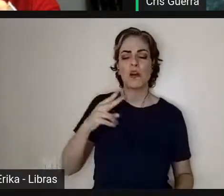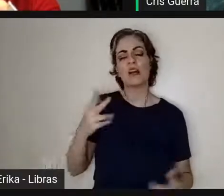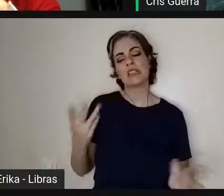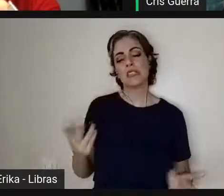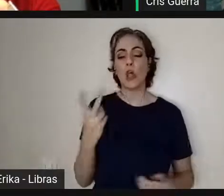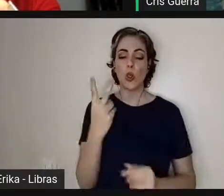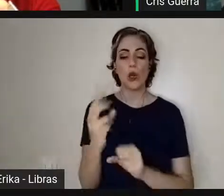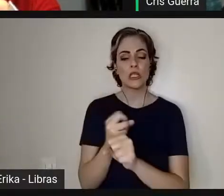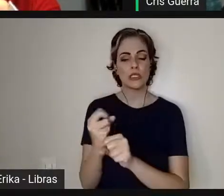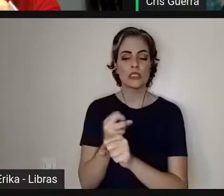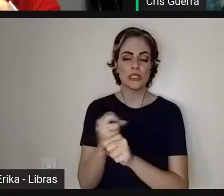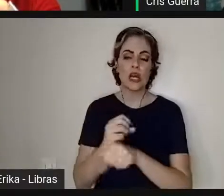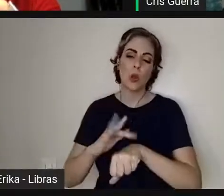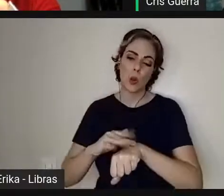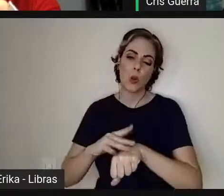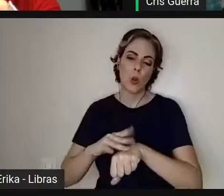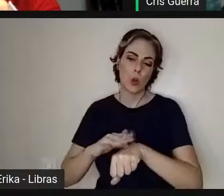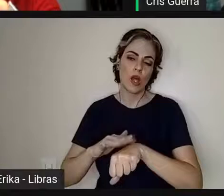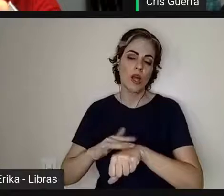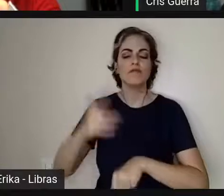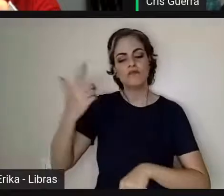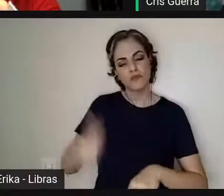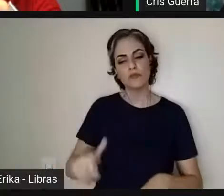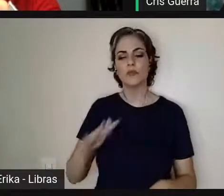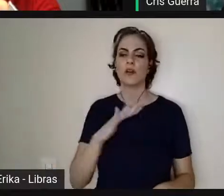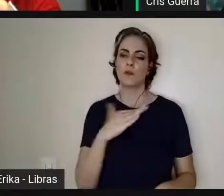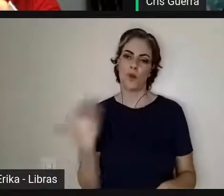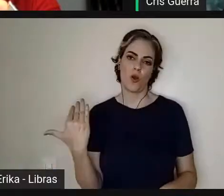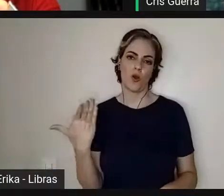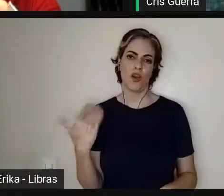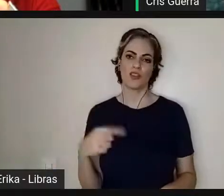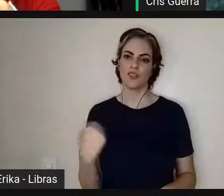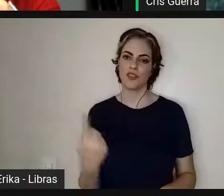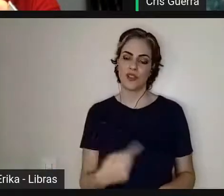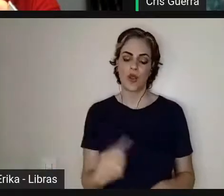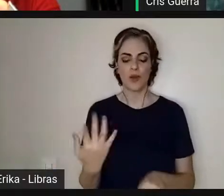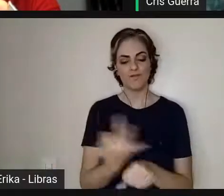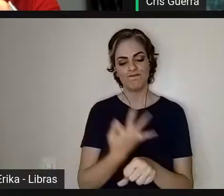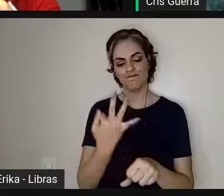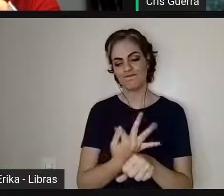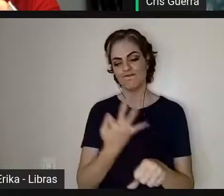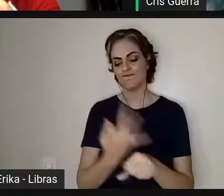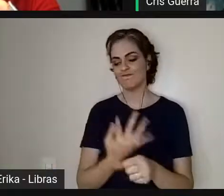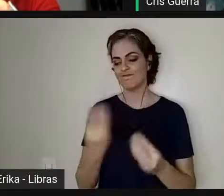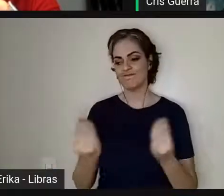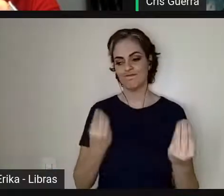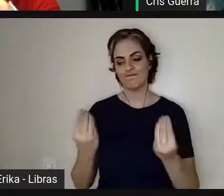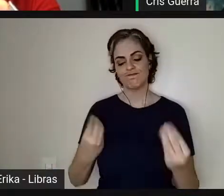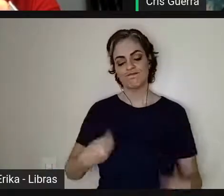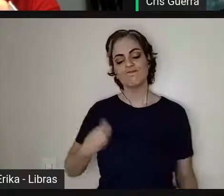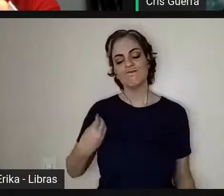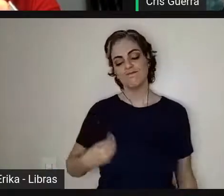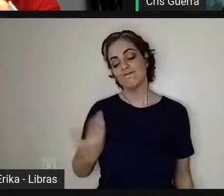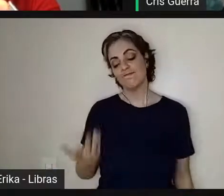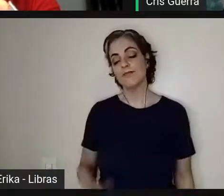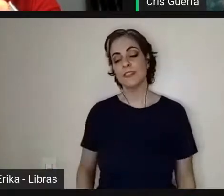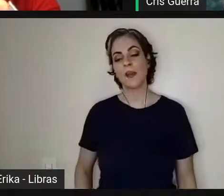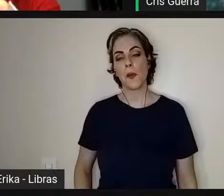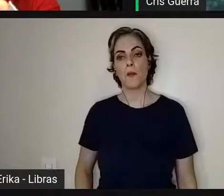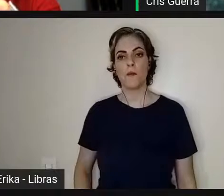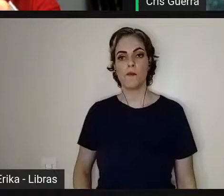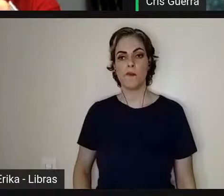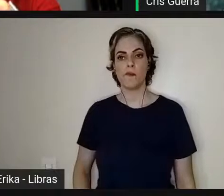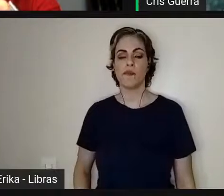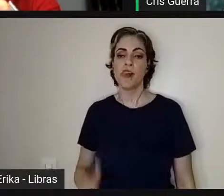anos doente, e aí foi mais uma morte que a gente teve que lidar com ela, né? Eu falo que foi um